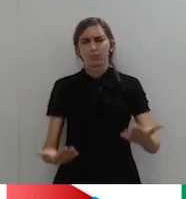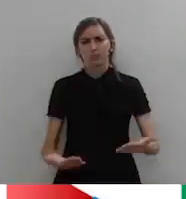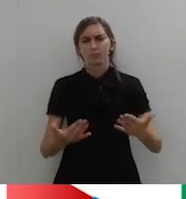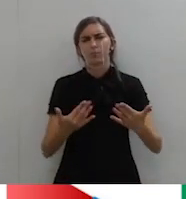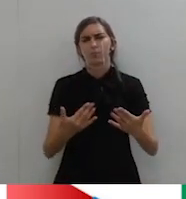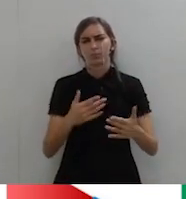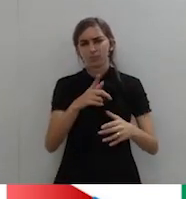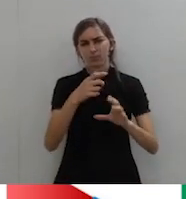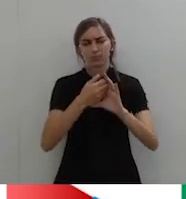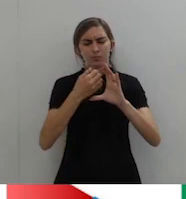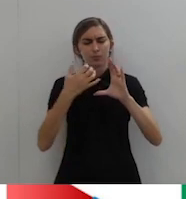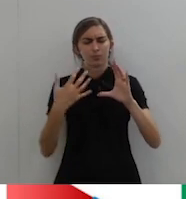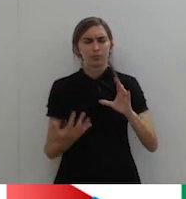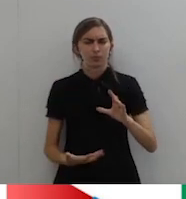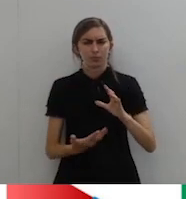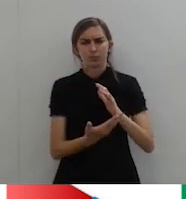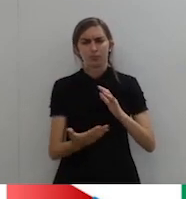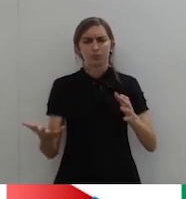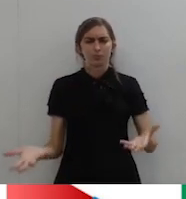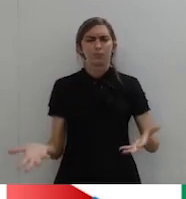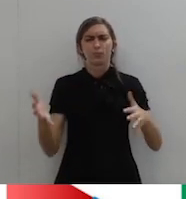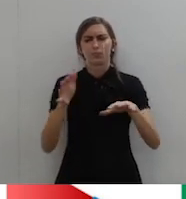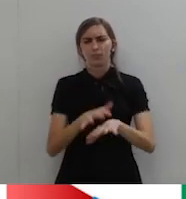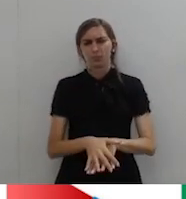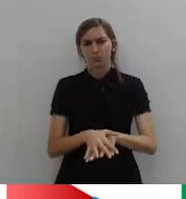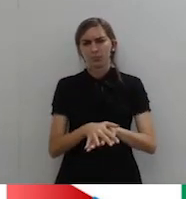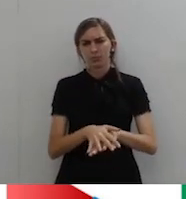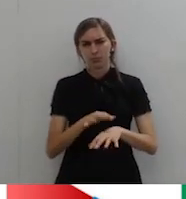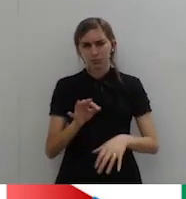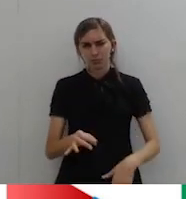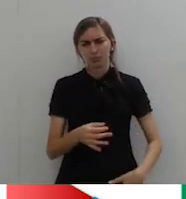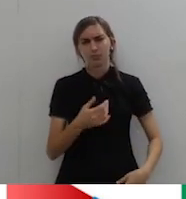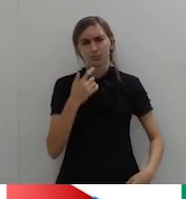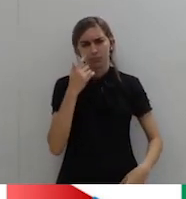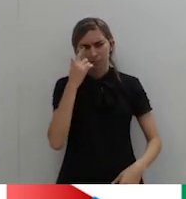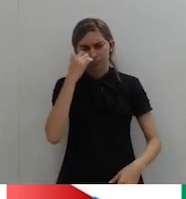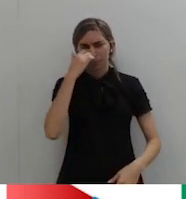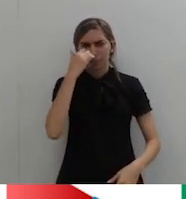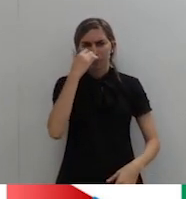o jogo ele tem essa característica de inclusão, tá?